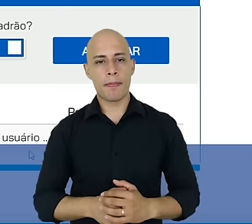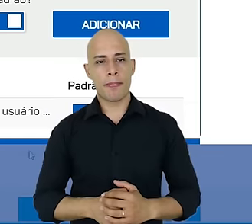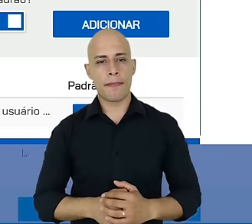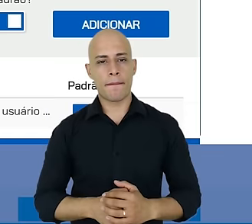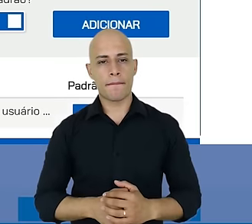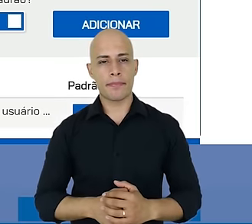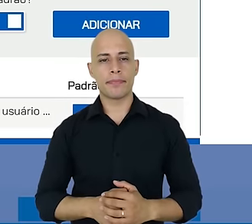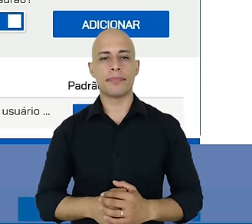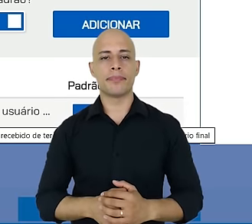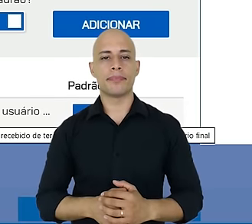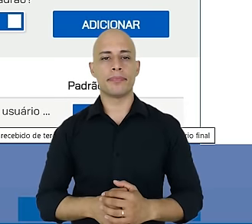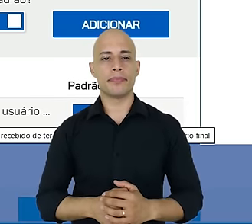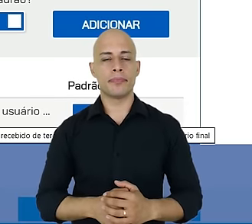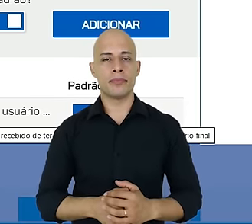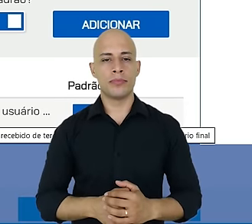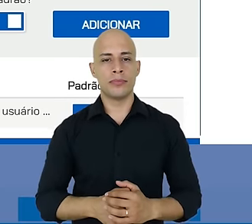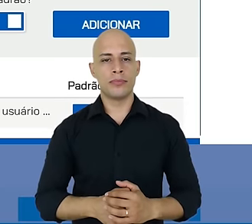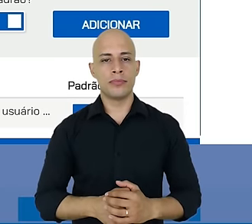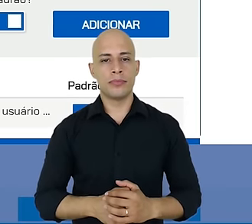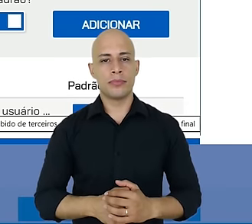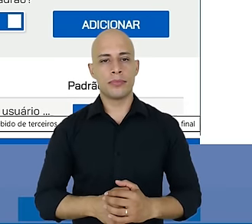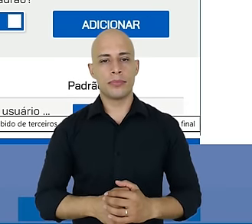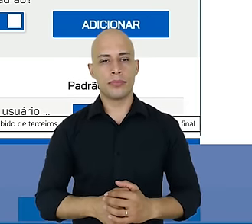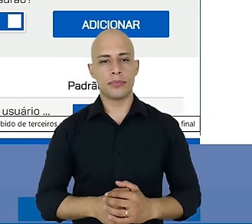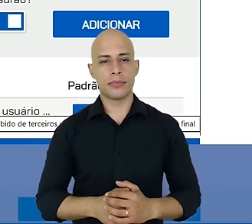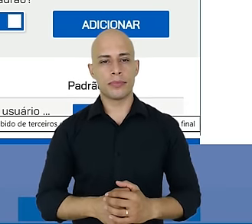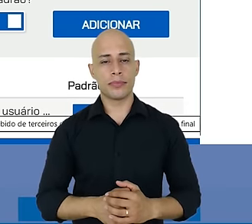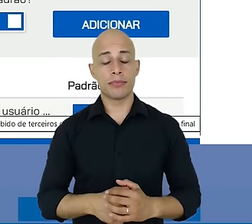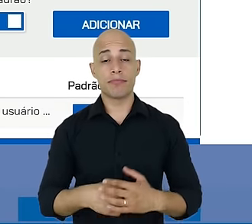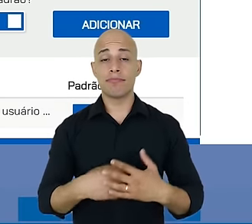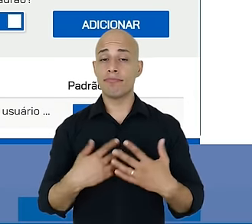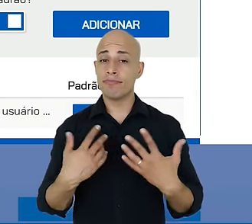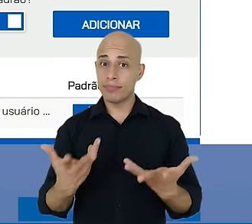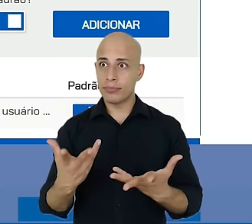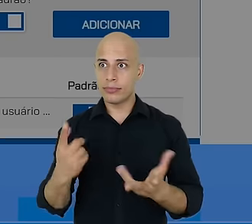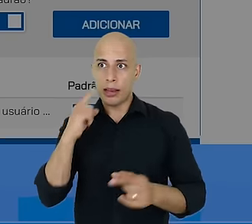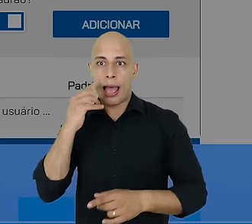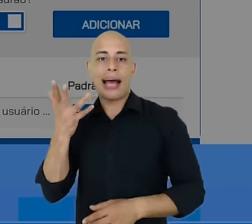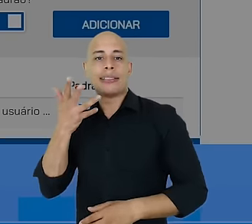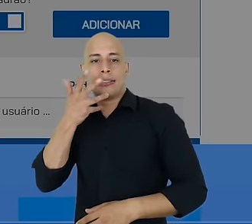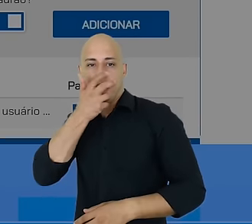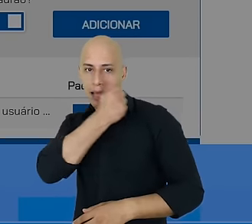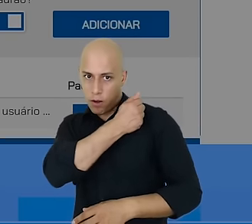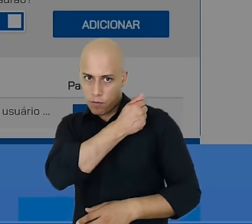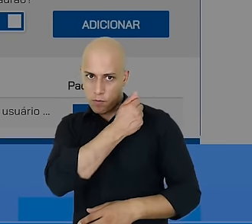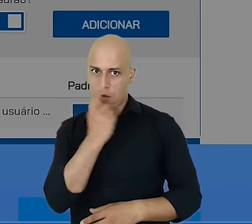aqui Então qual é a ideia eu